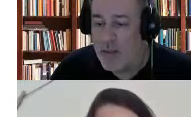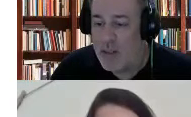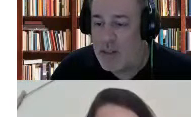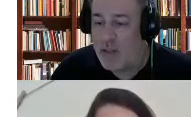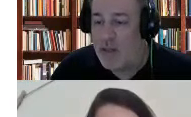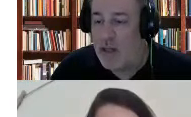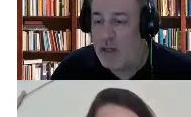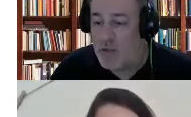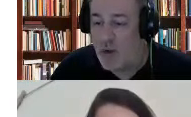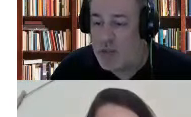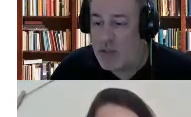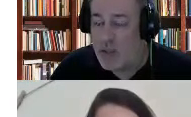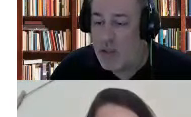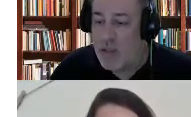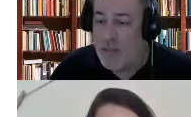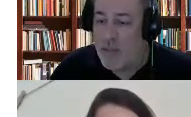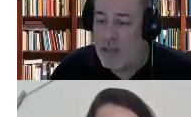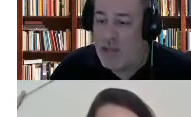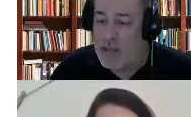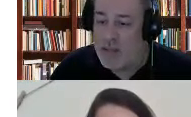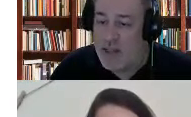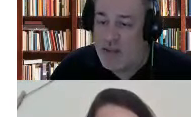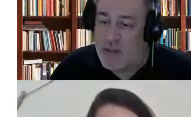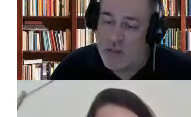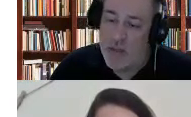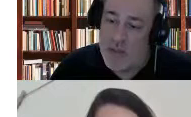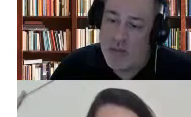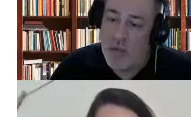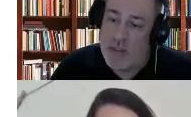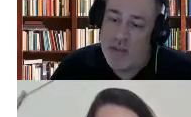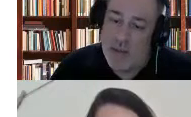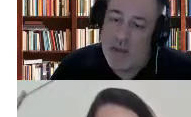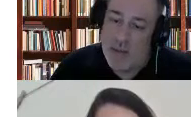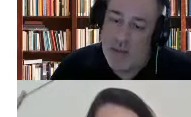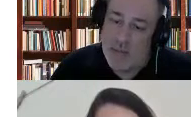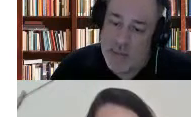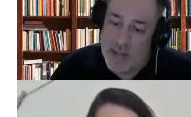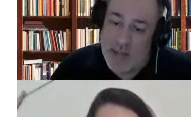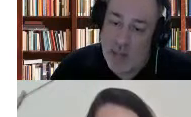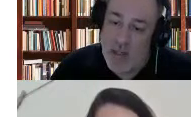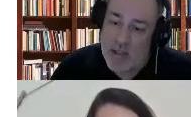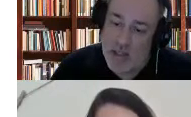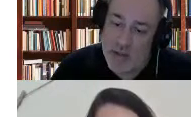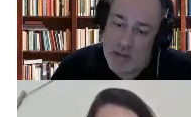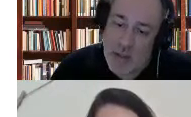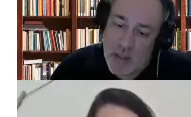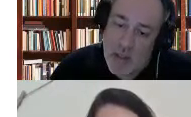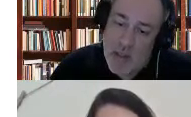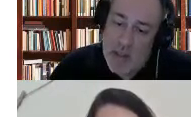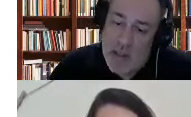pela questão da osmose, uma parte da acidez disso transforma em CO2, né? Então você precisa descarbonatar